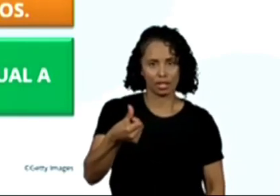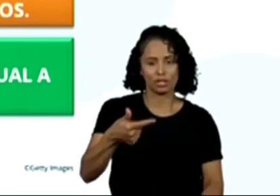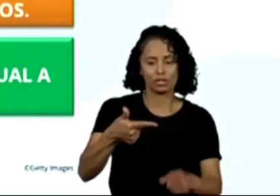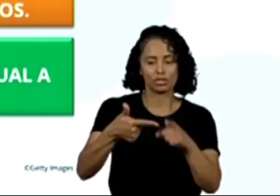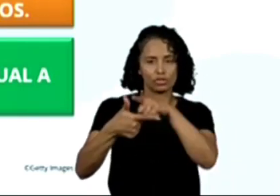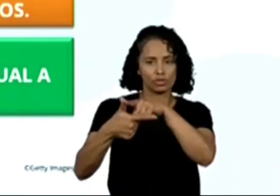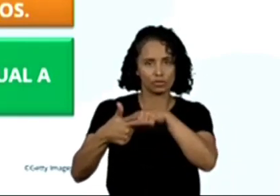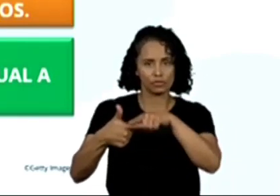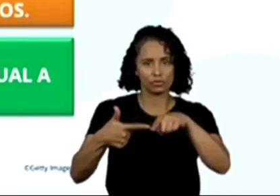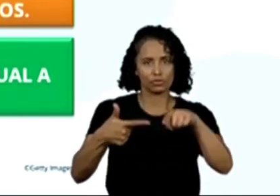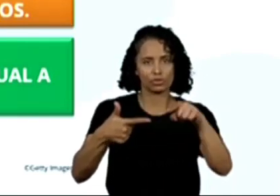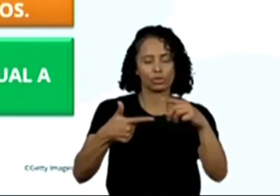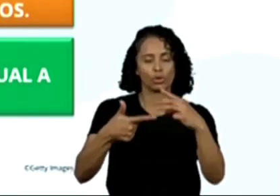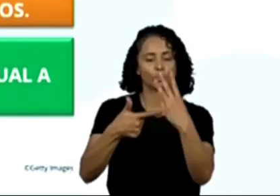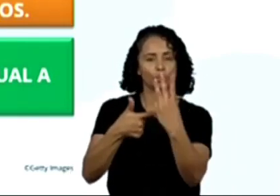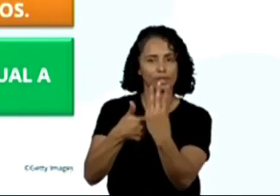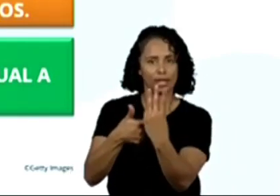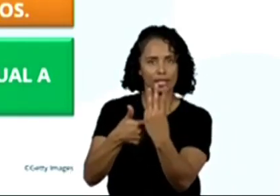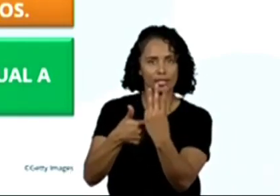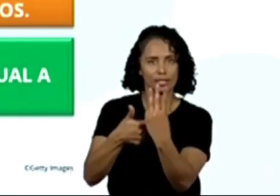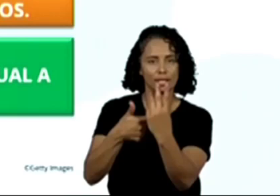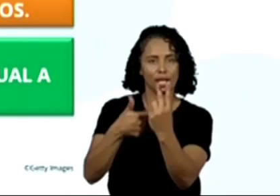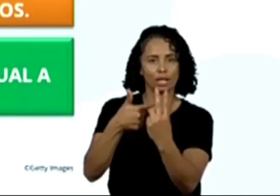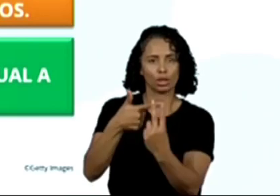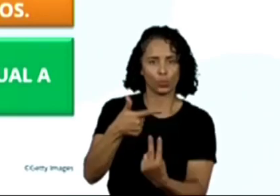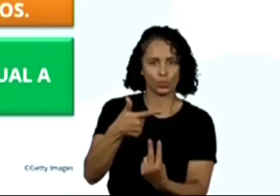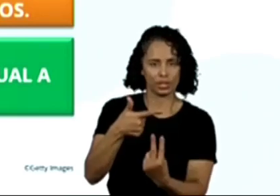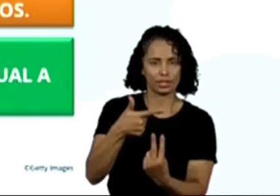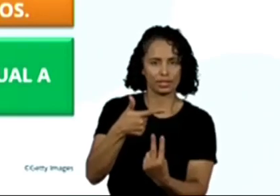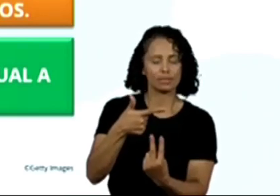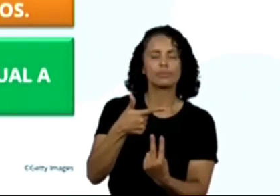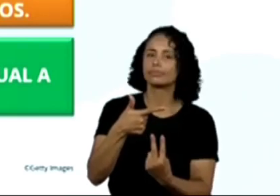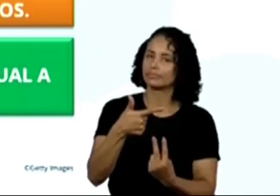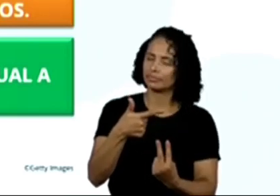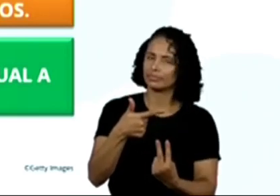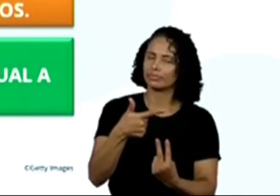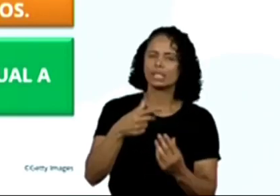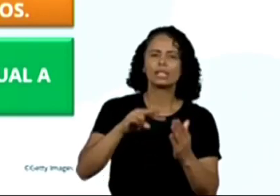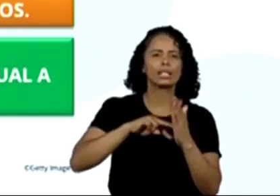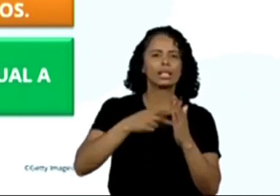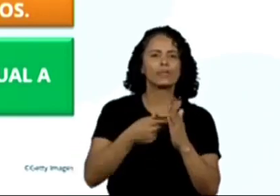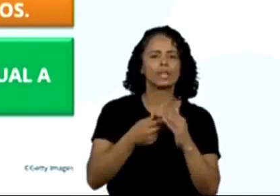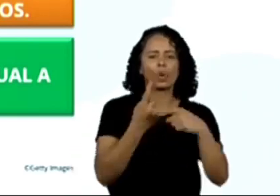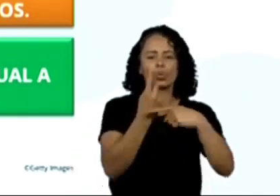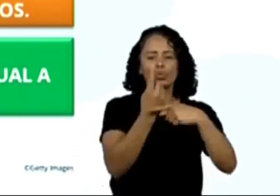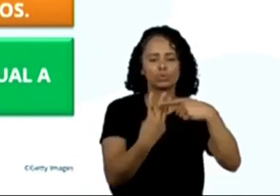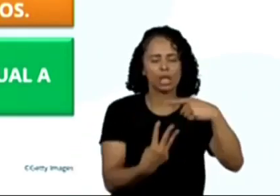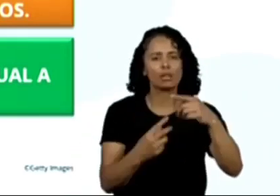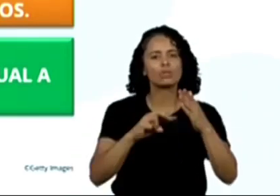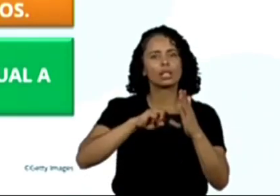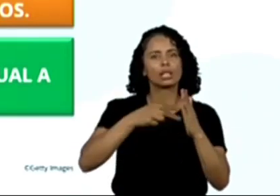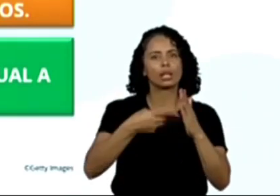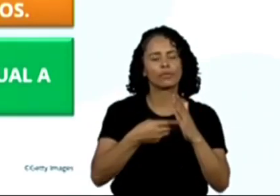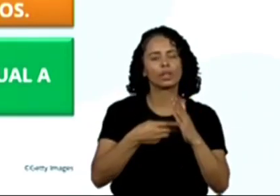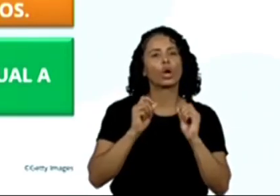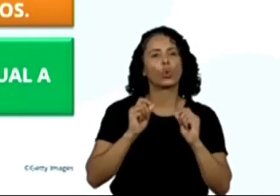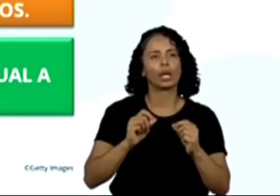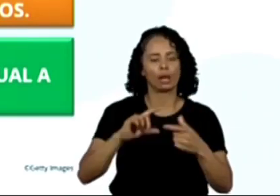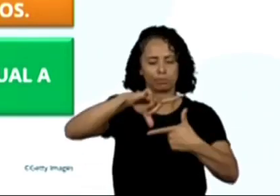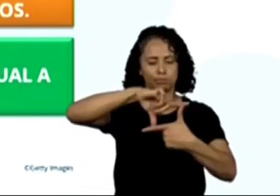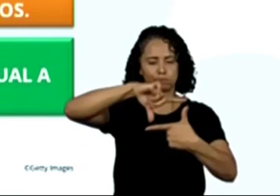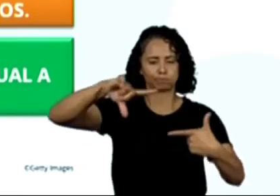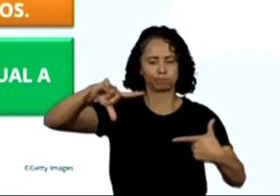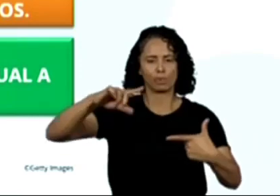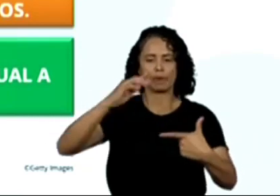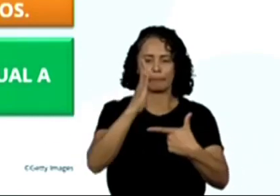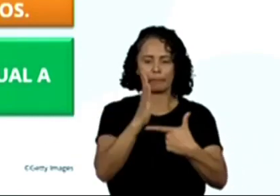dividido por 3 é igual a 2. Então, o que é a terça parte? É dividir em 3 partes iguais. Se eu sei que